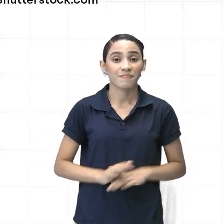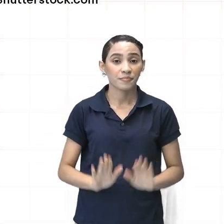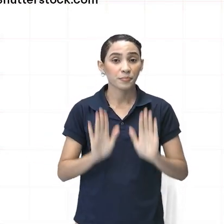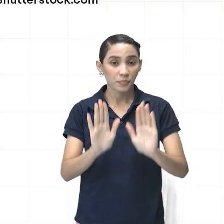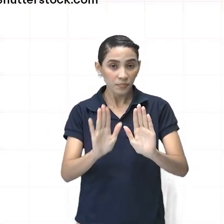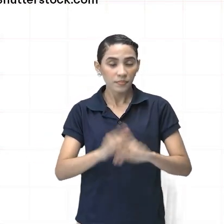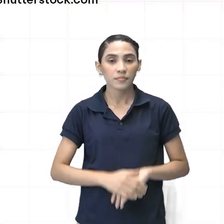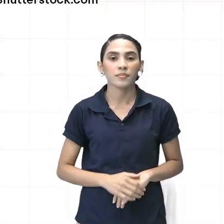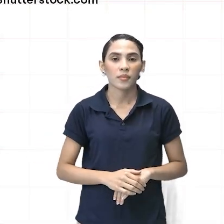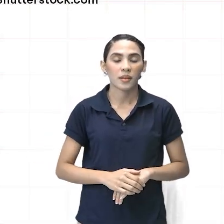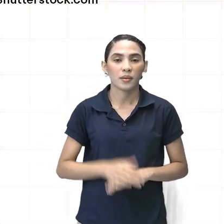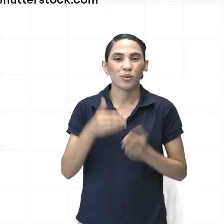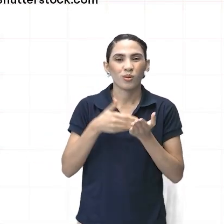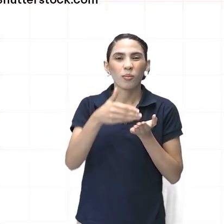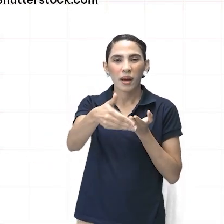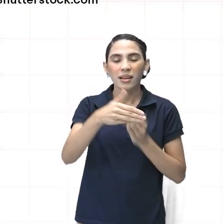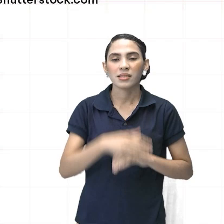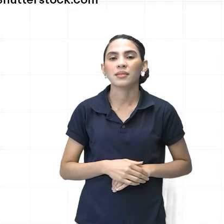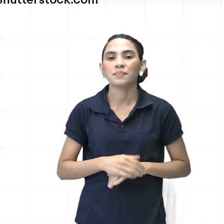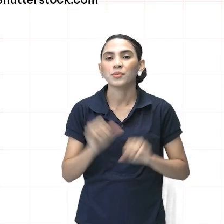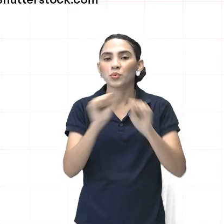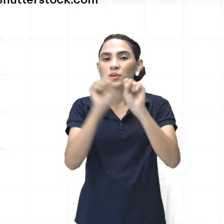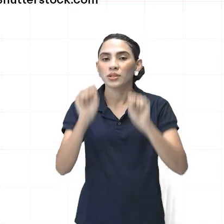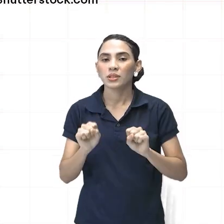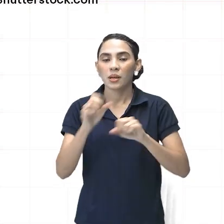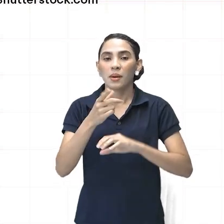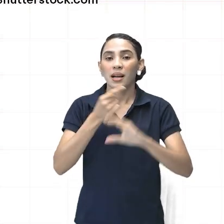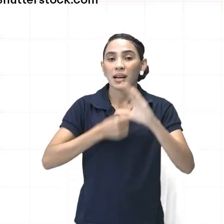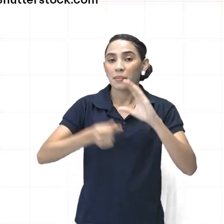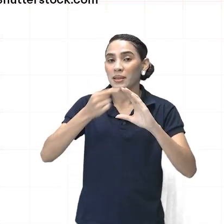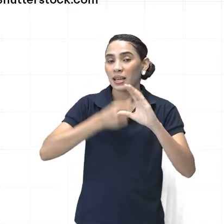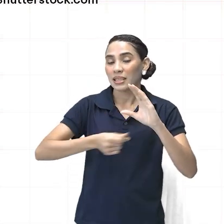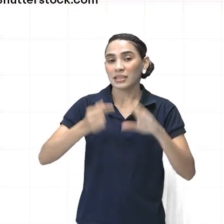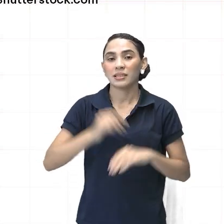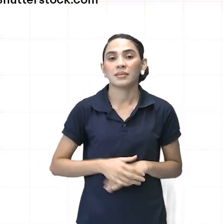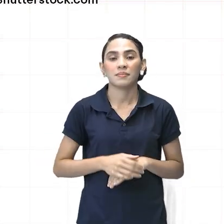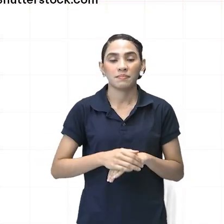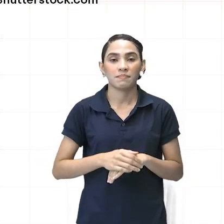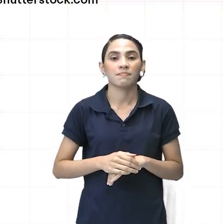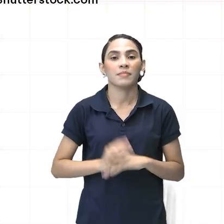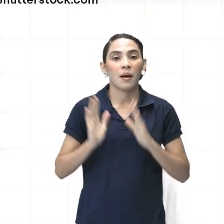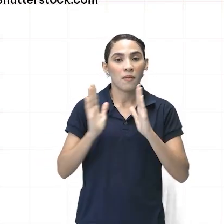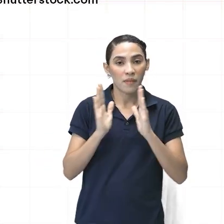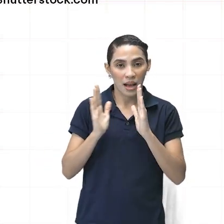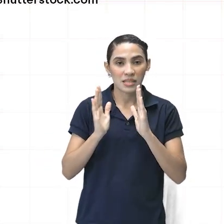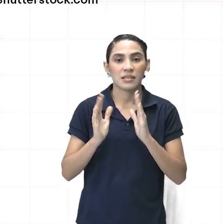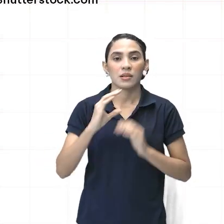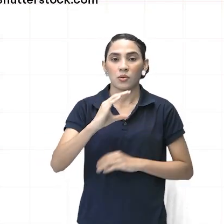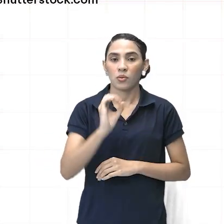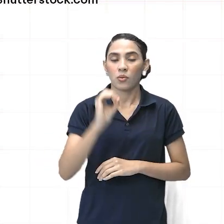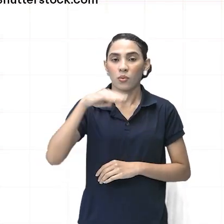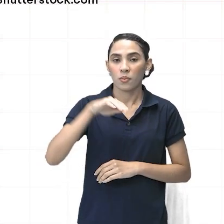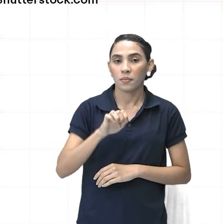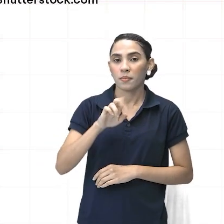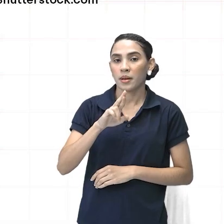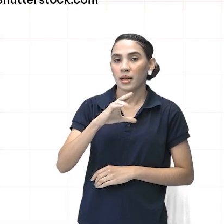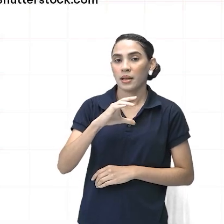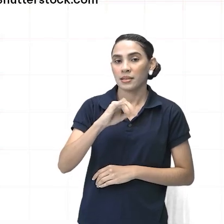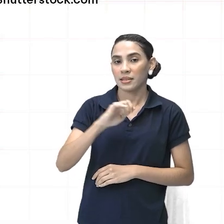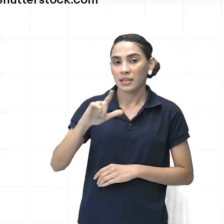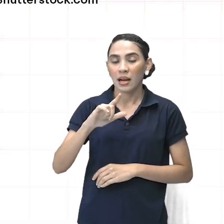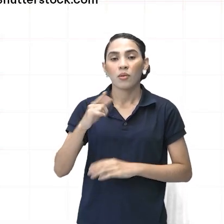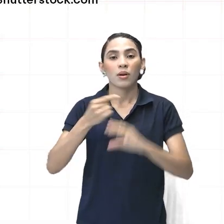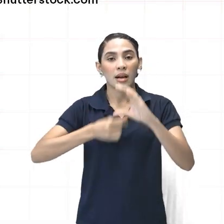Porém, quando se inicia o sistema aí capitalista na sua fase comercial, o